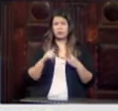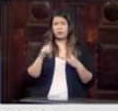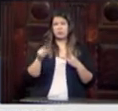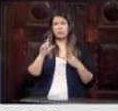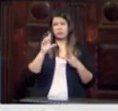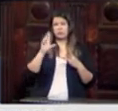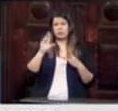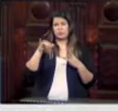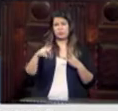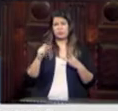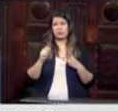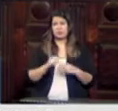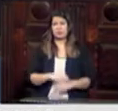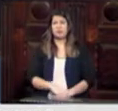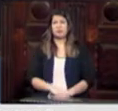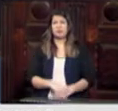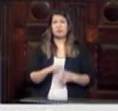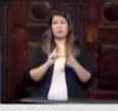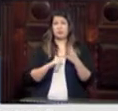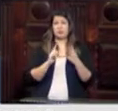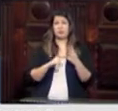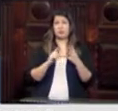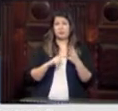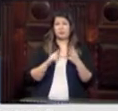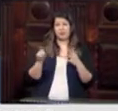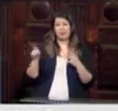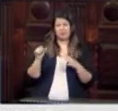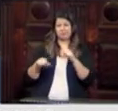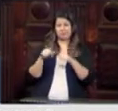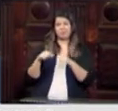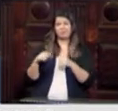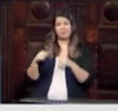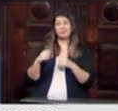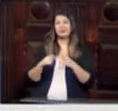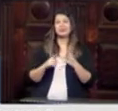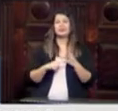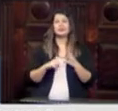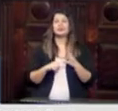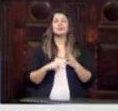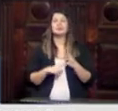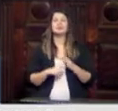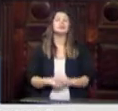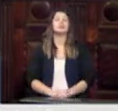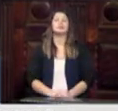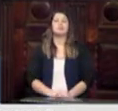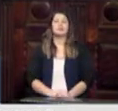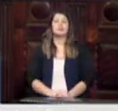Me corrigiu, já são quatro. Quase vamos chegar aos cinco de Caxias.